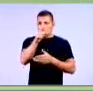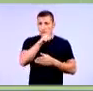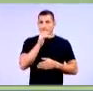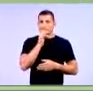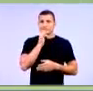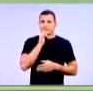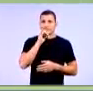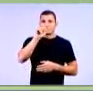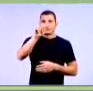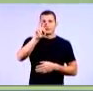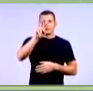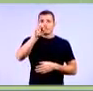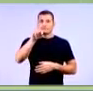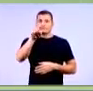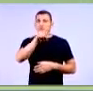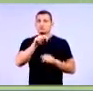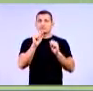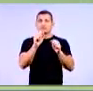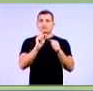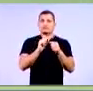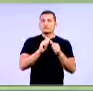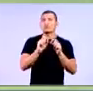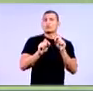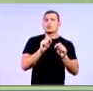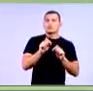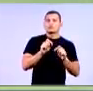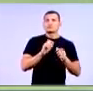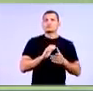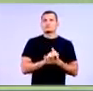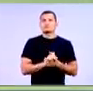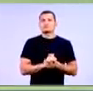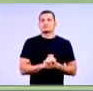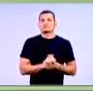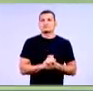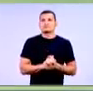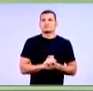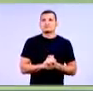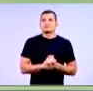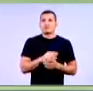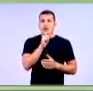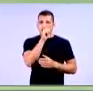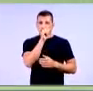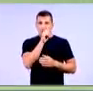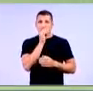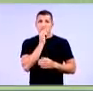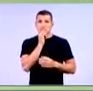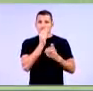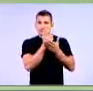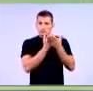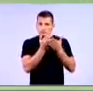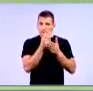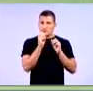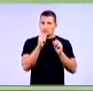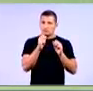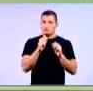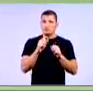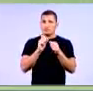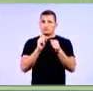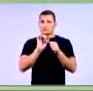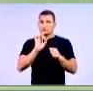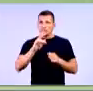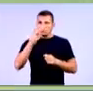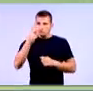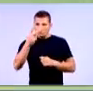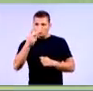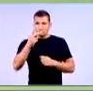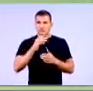utilizando o sistema, o que vocês podem realizar? A princípio, nesse diagrama, vocês só podem realizar duas ações. A